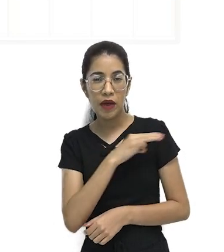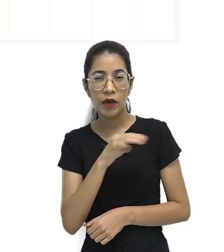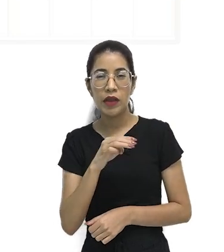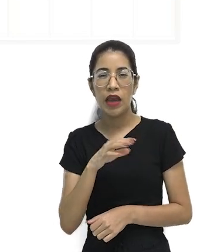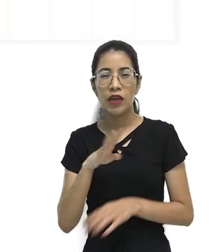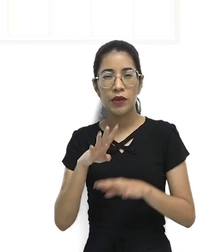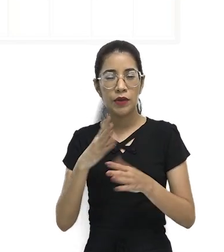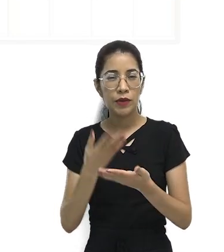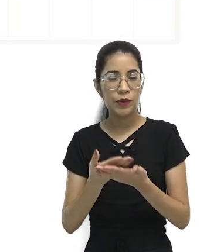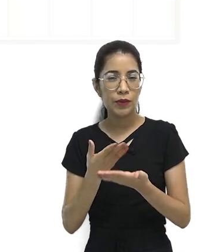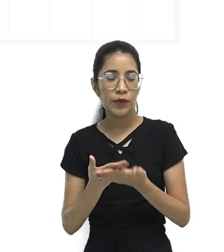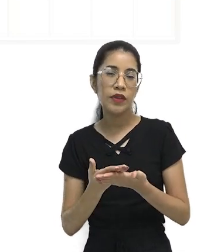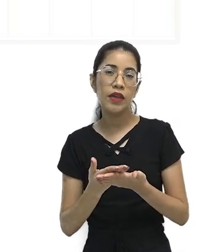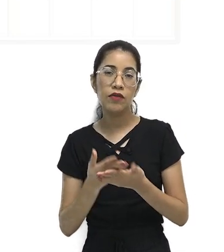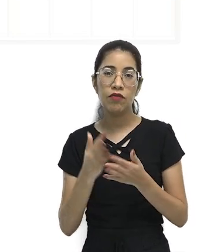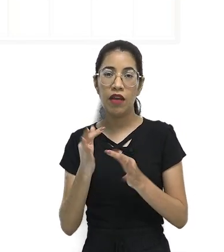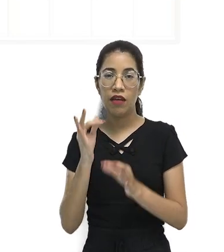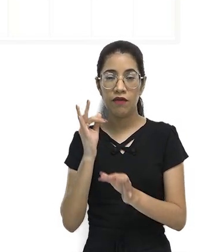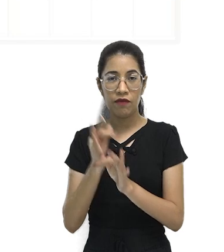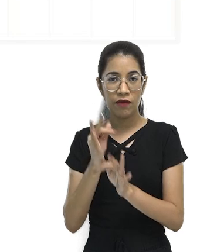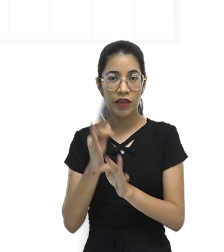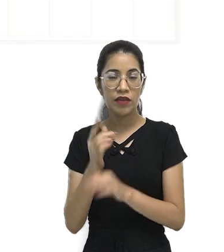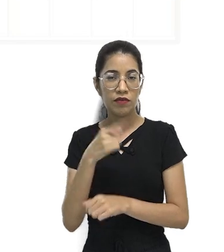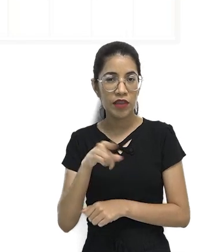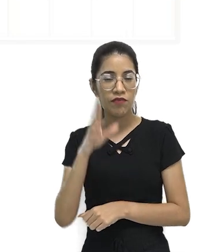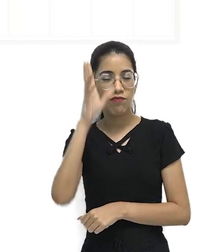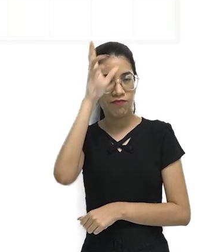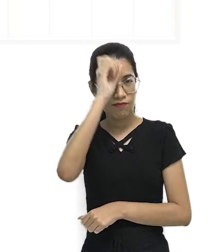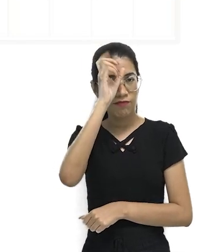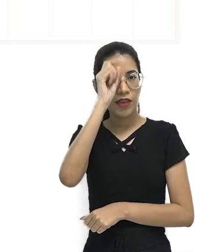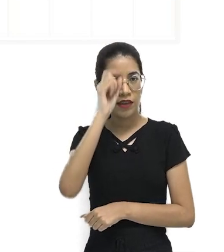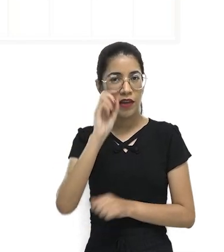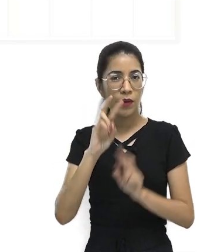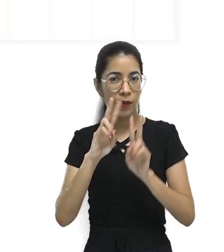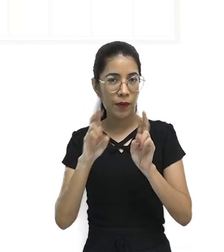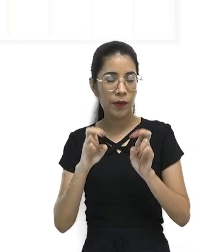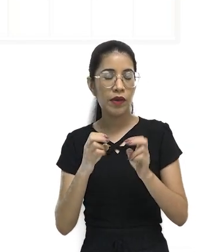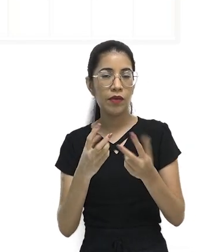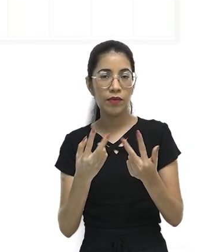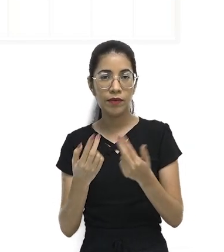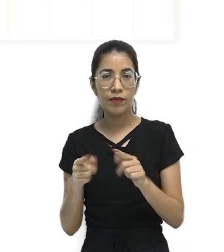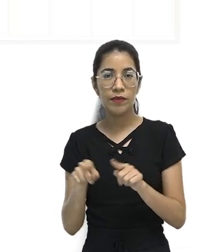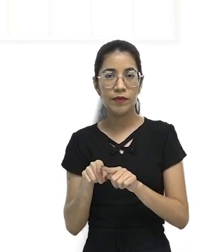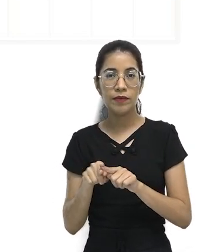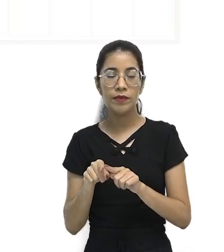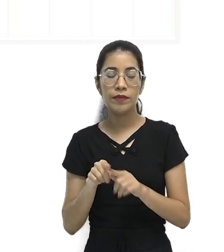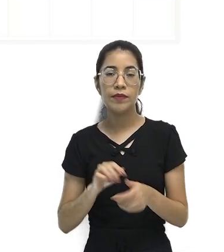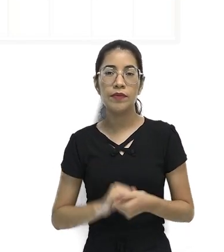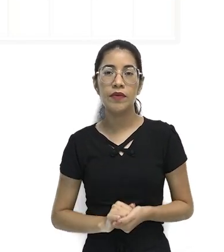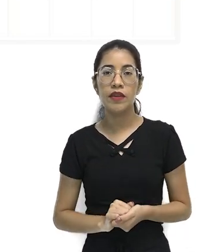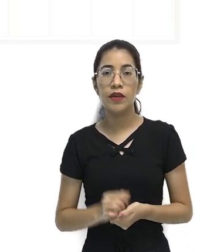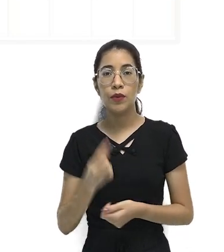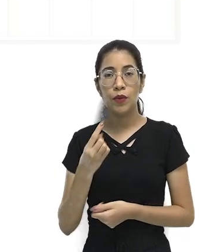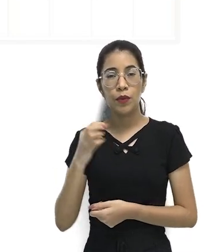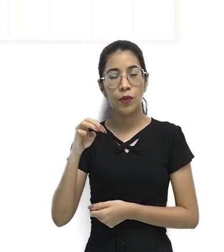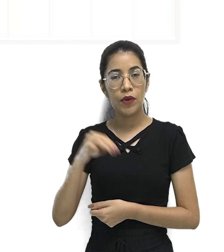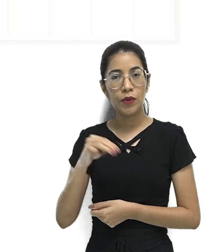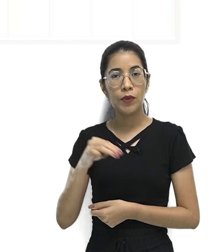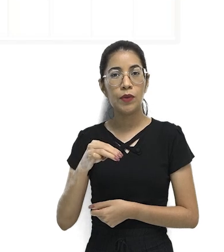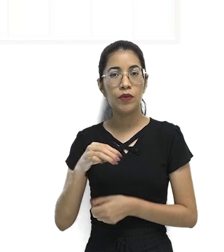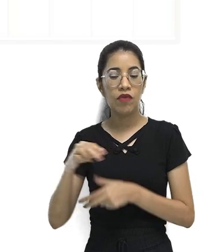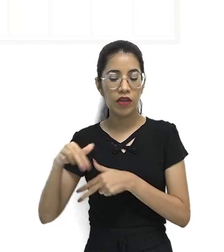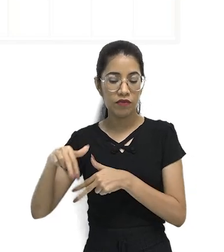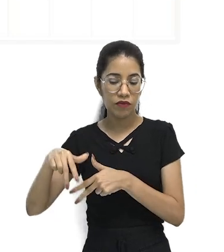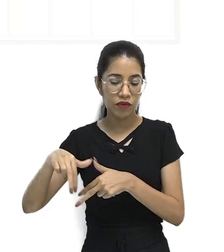física, vocês vão ouvir falar bastante nisso. Em um minuto, eles